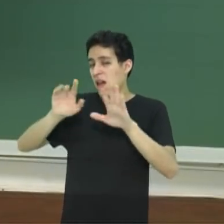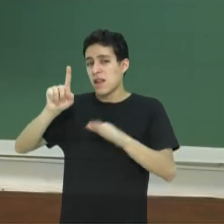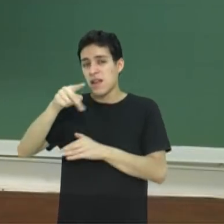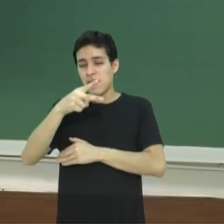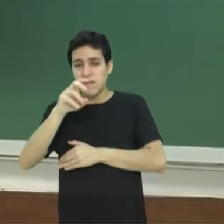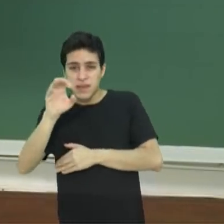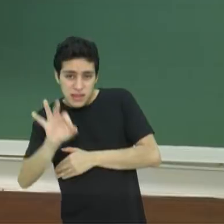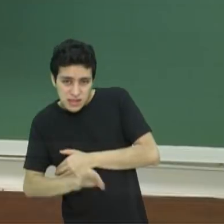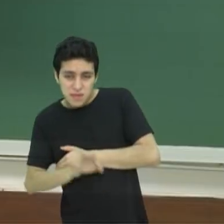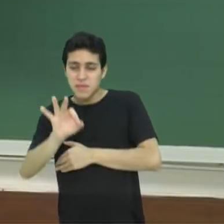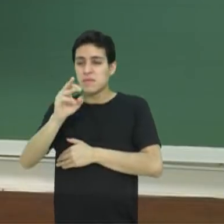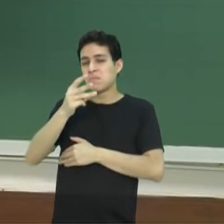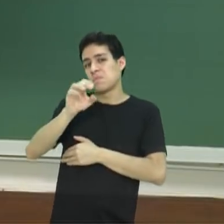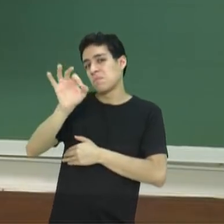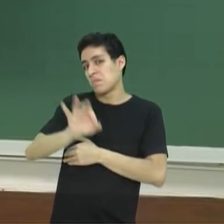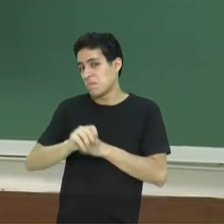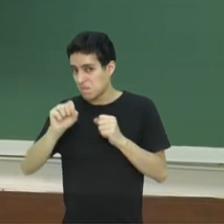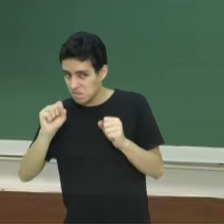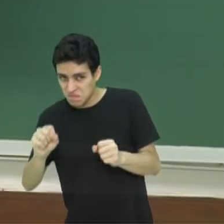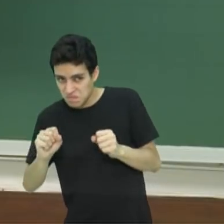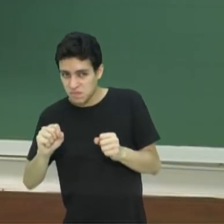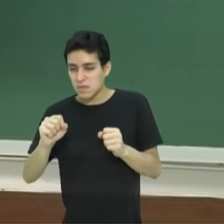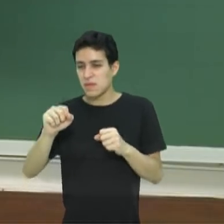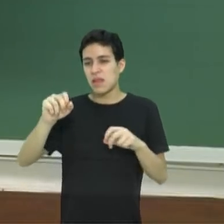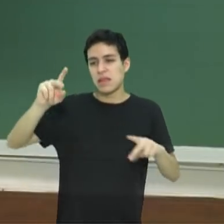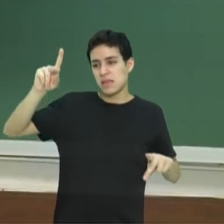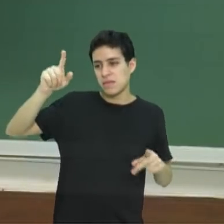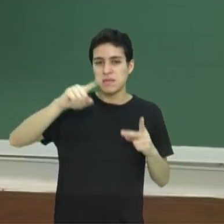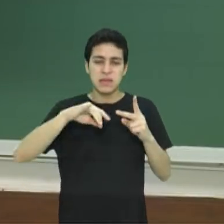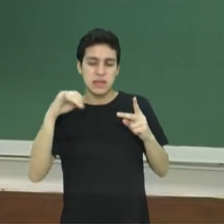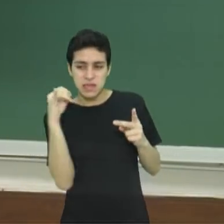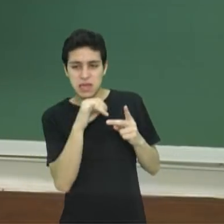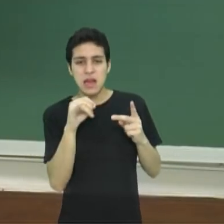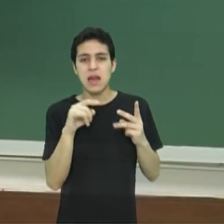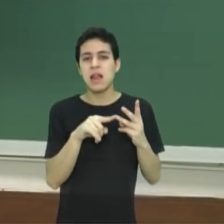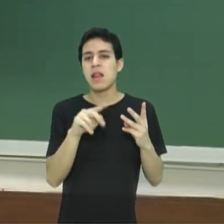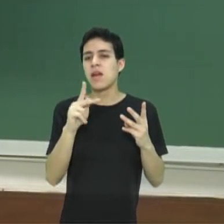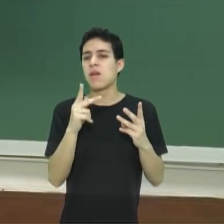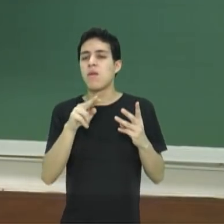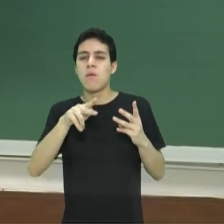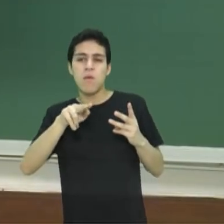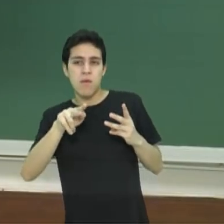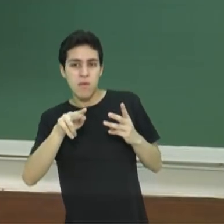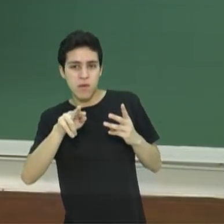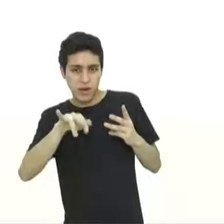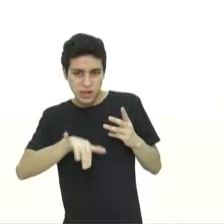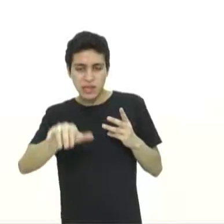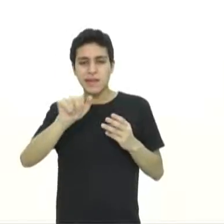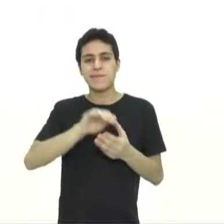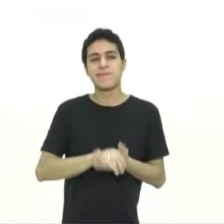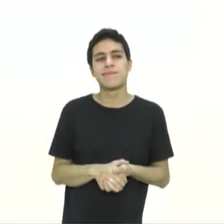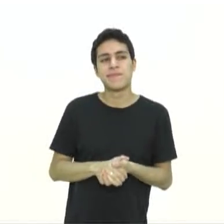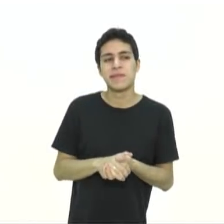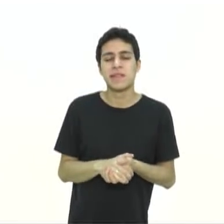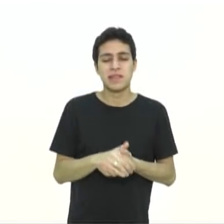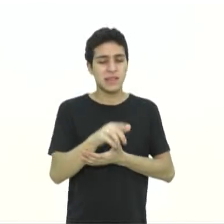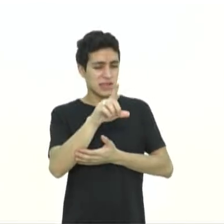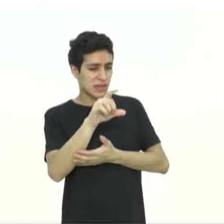25% a 30%, aí eu tenho Espanha, Itália, Hungria. De 19%